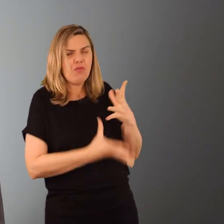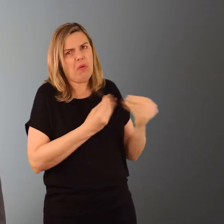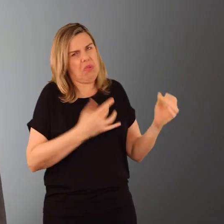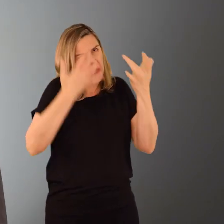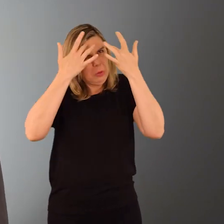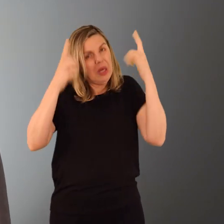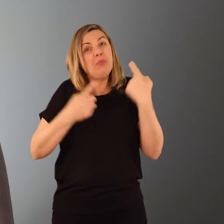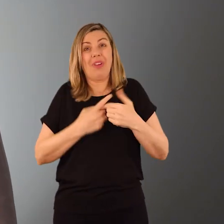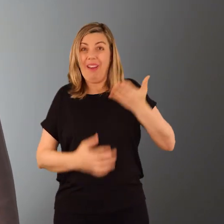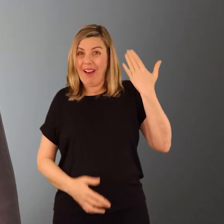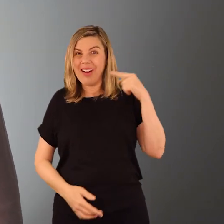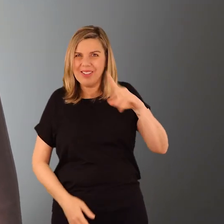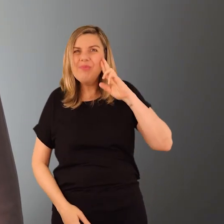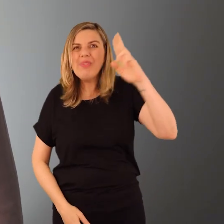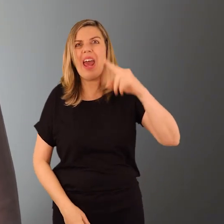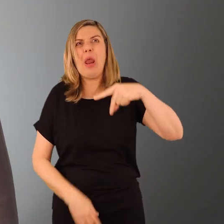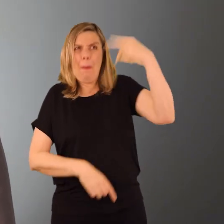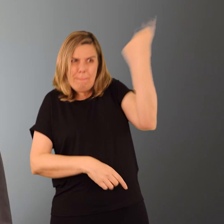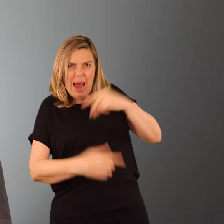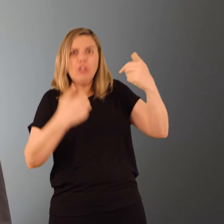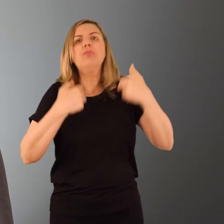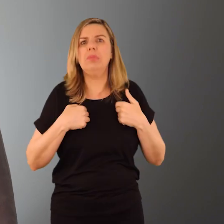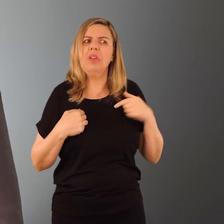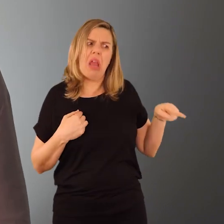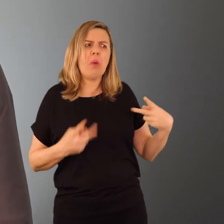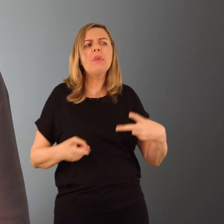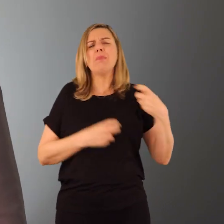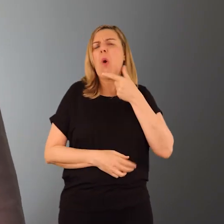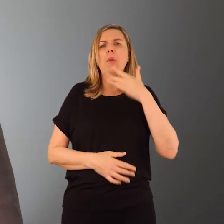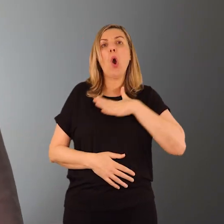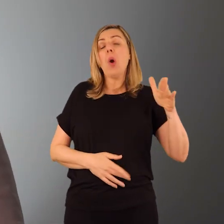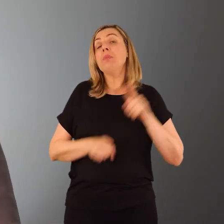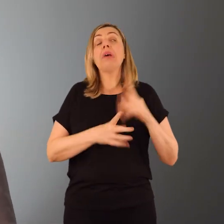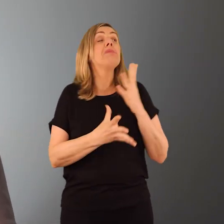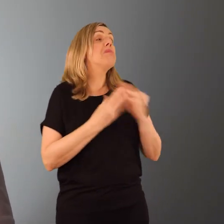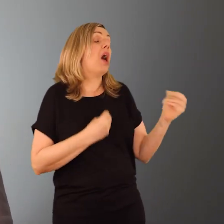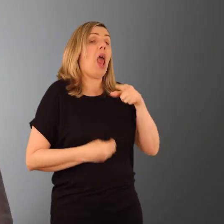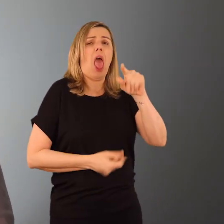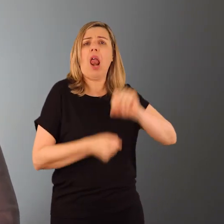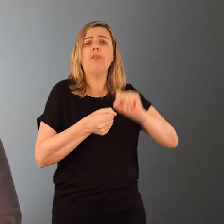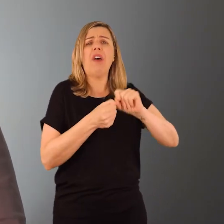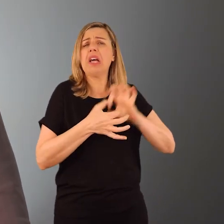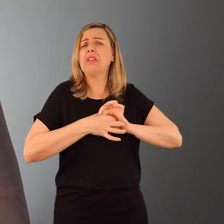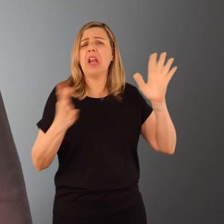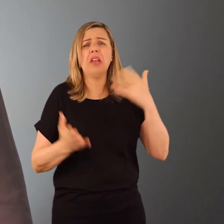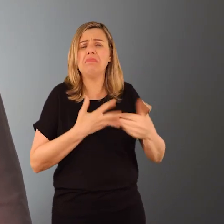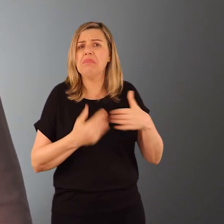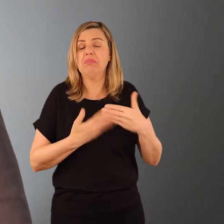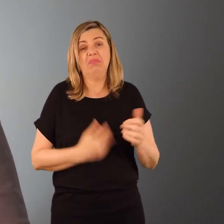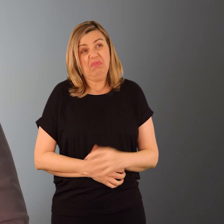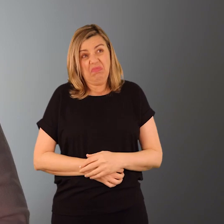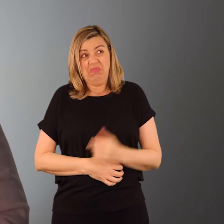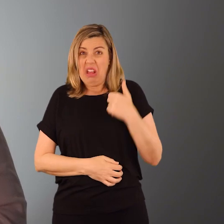a dona Regina me maltratava, sabe? Eu via, assim, que ele não gostava muito, mas ele saía, deixava ela fazer o que ela queria. Então, eu não sei se eu